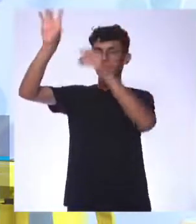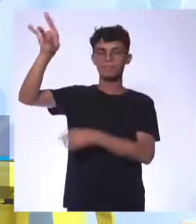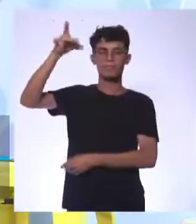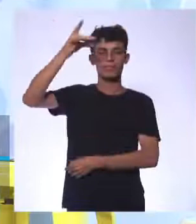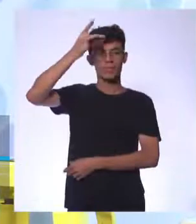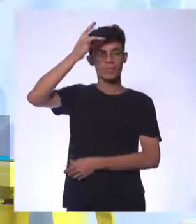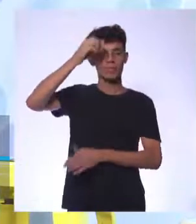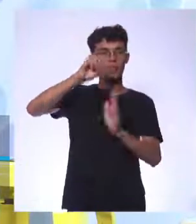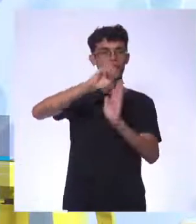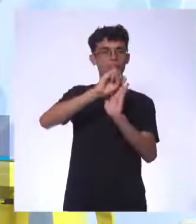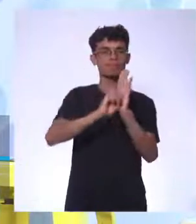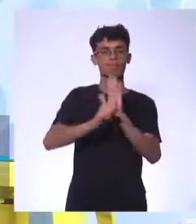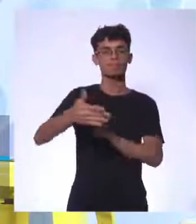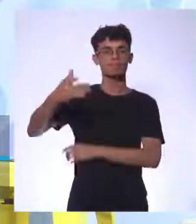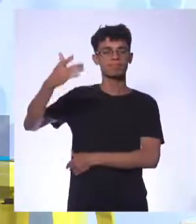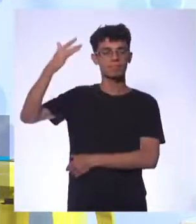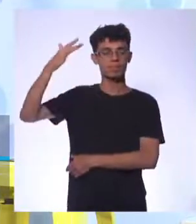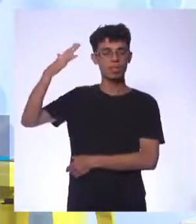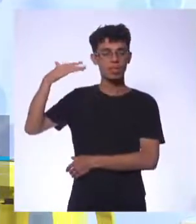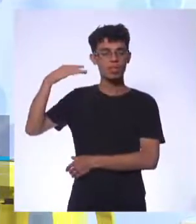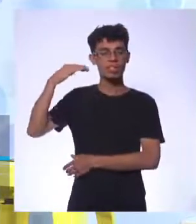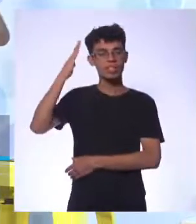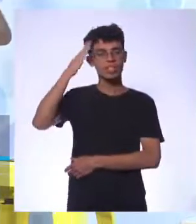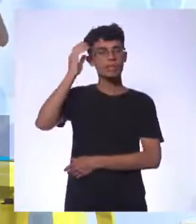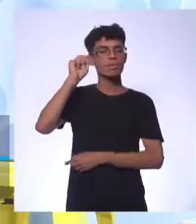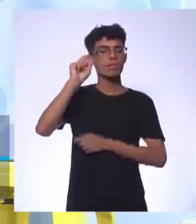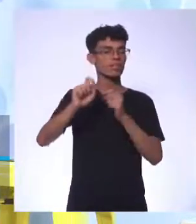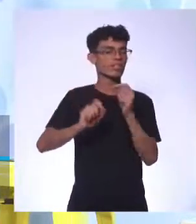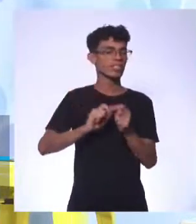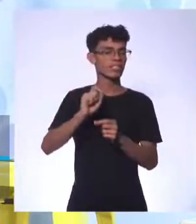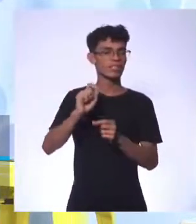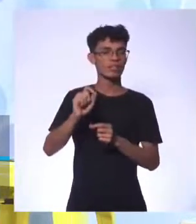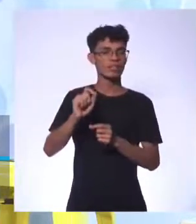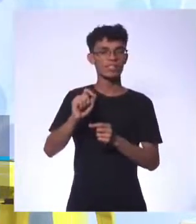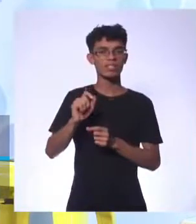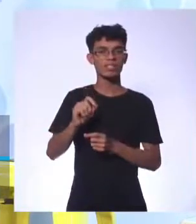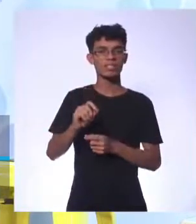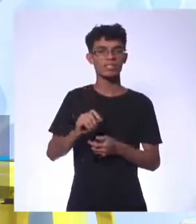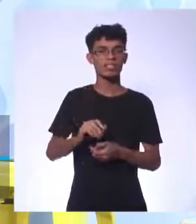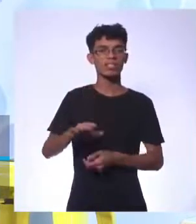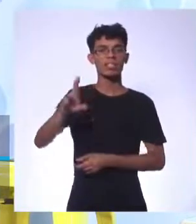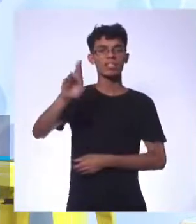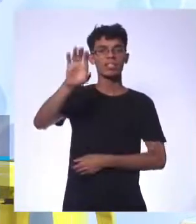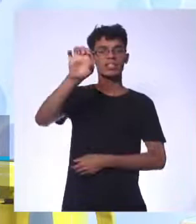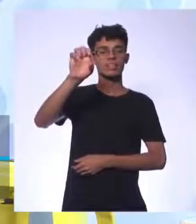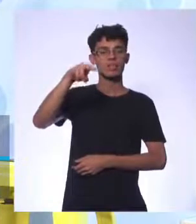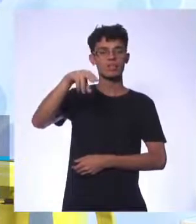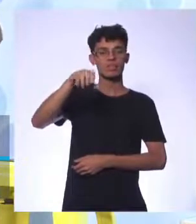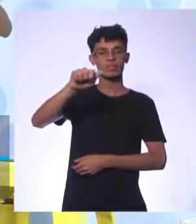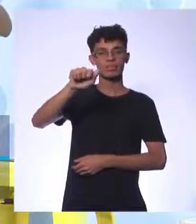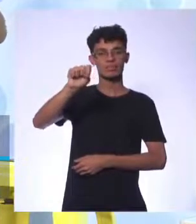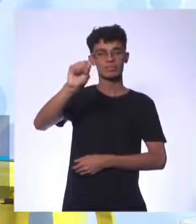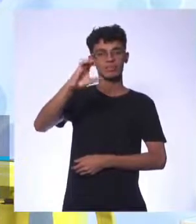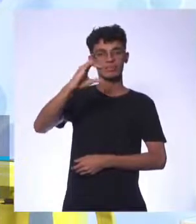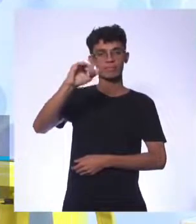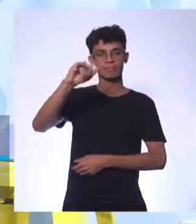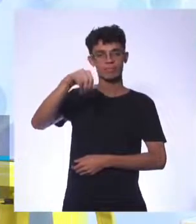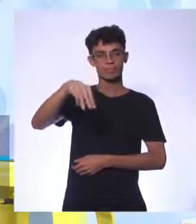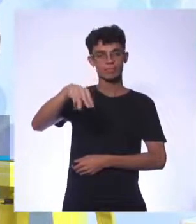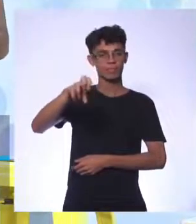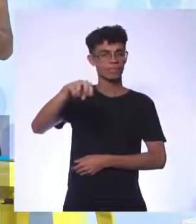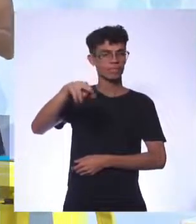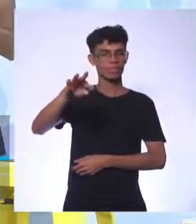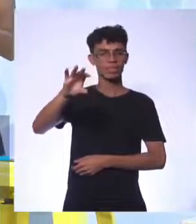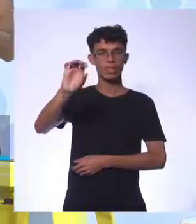séculos atrás. A gente sabe que as obras do Renascimento aí foram muito emblemáticas e até hoje a maioria das pessoas, quando tentam criar uma